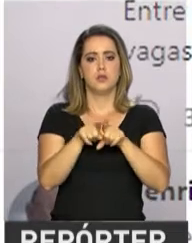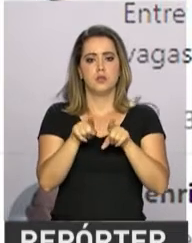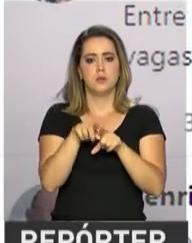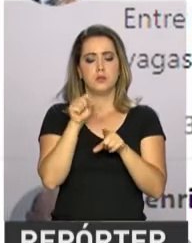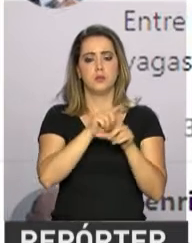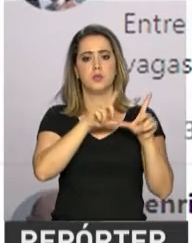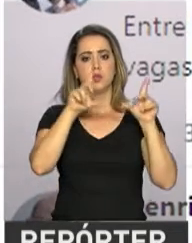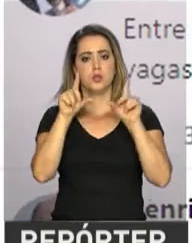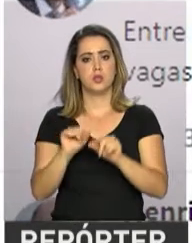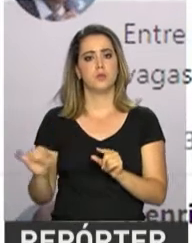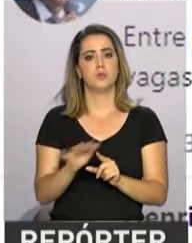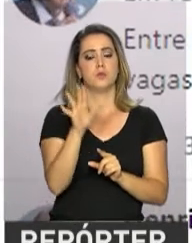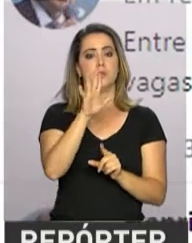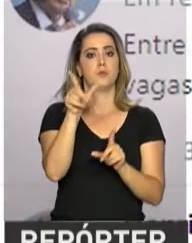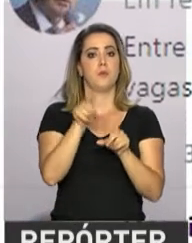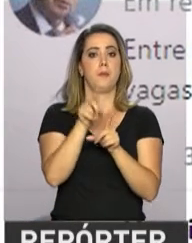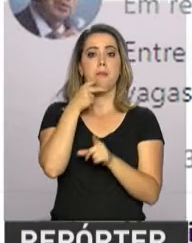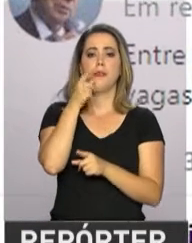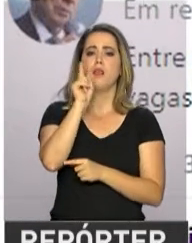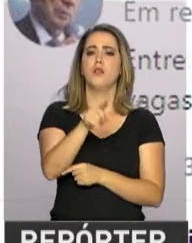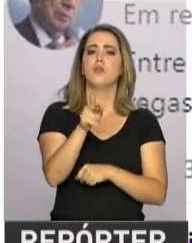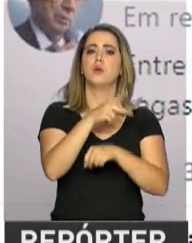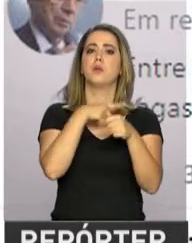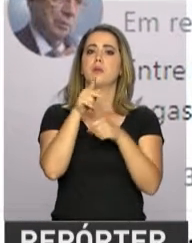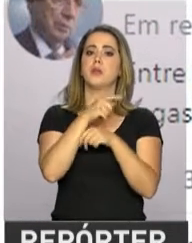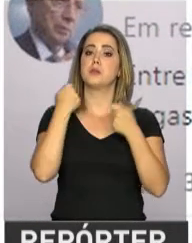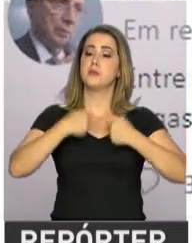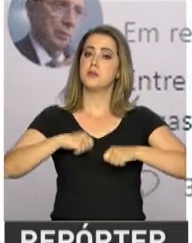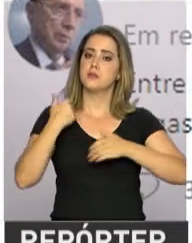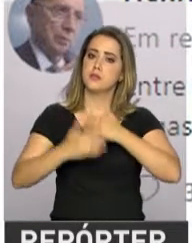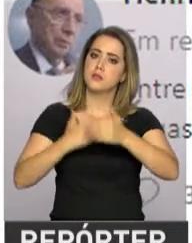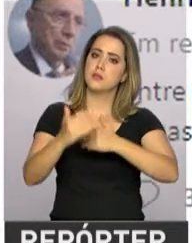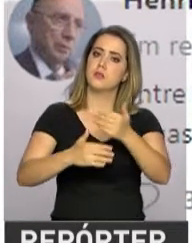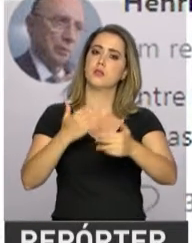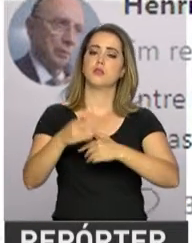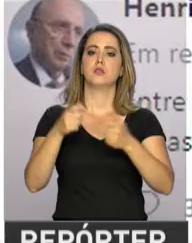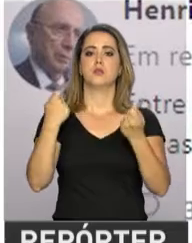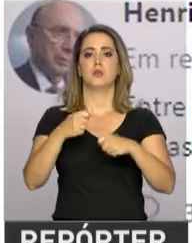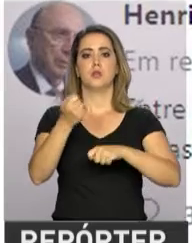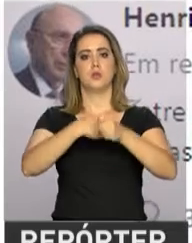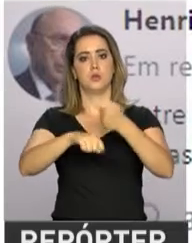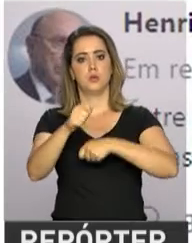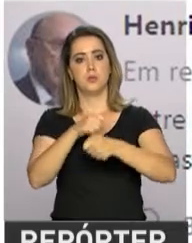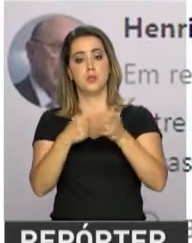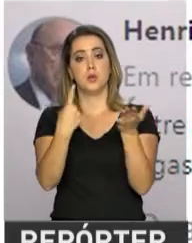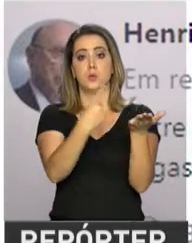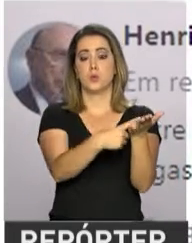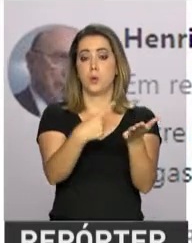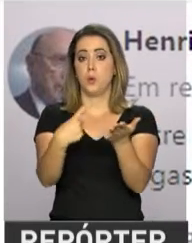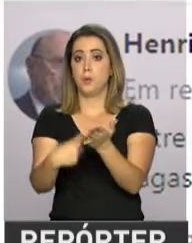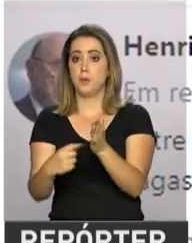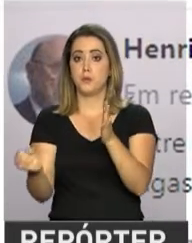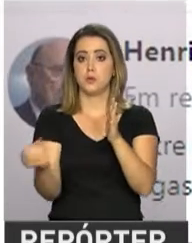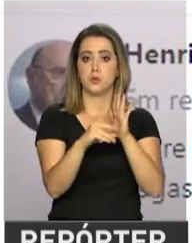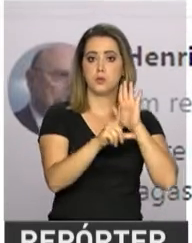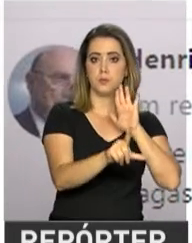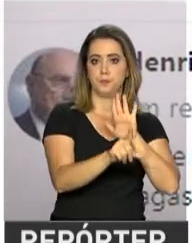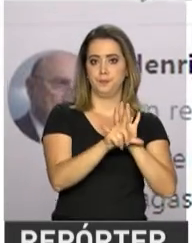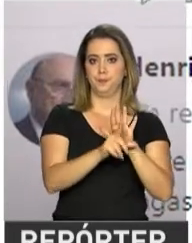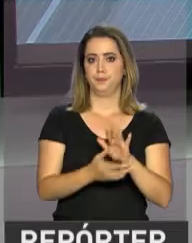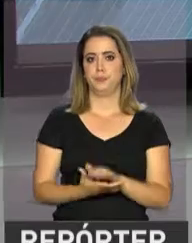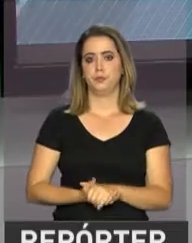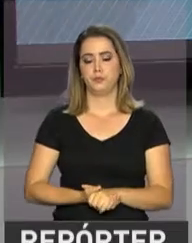a queda da inflação e disse que o país precisa seguir com as medidas econômicas ea agenda de reformas